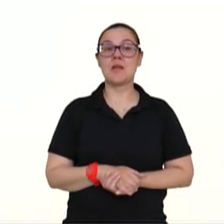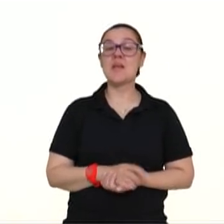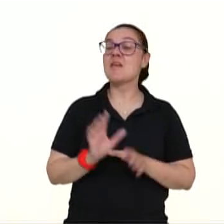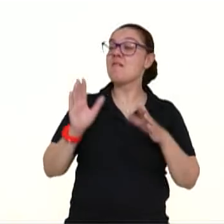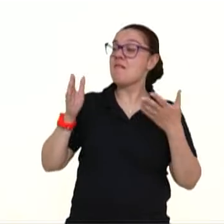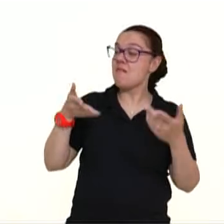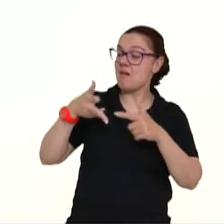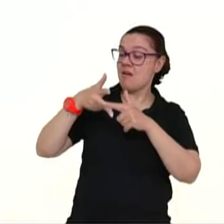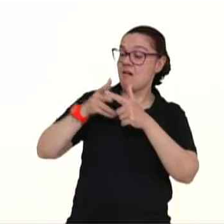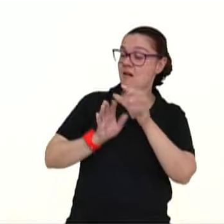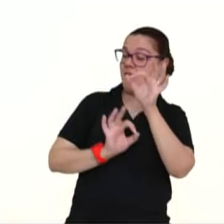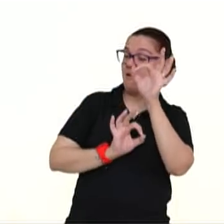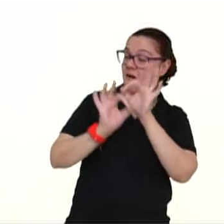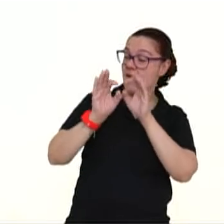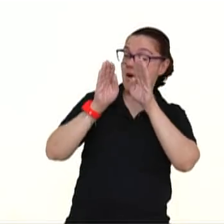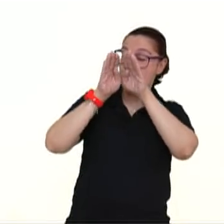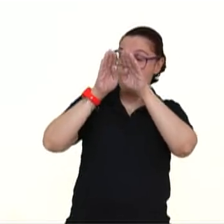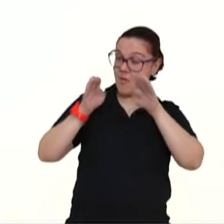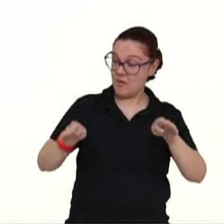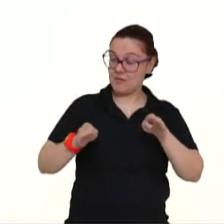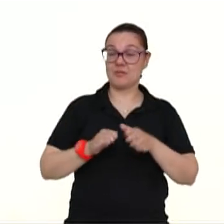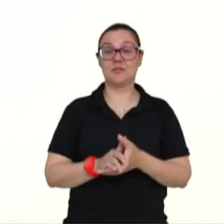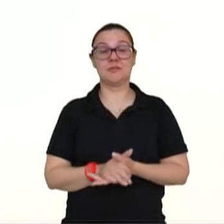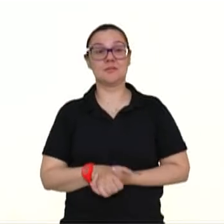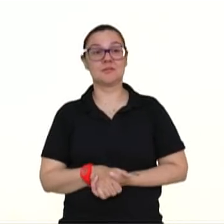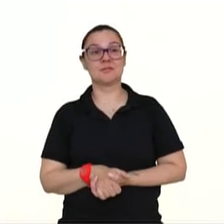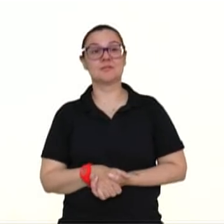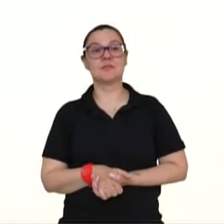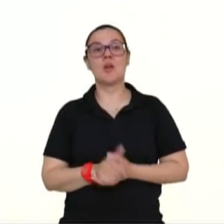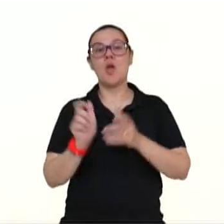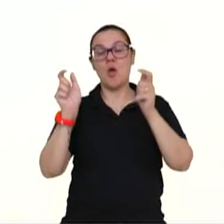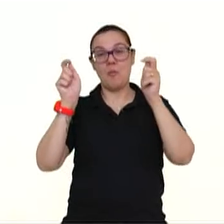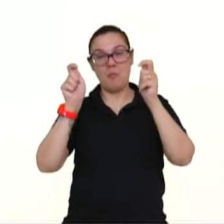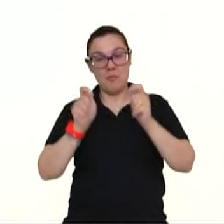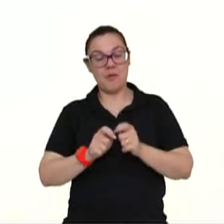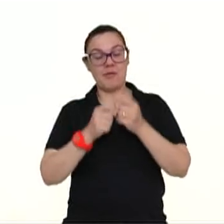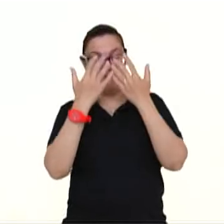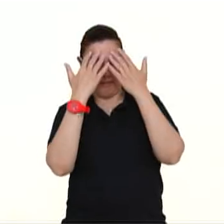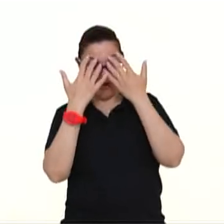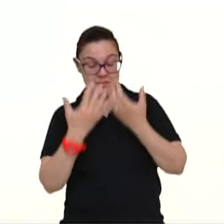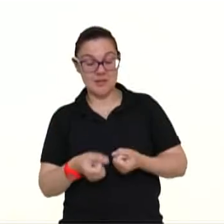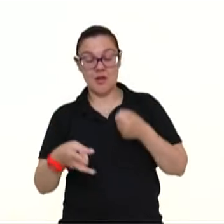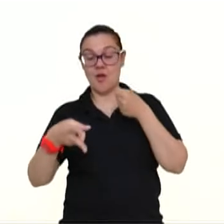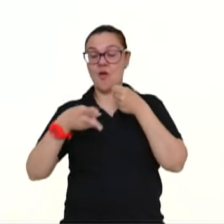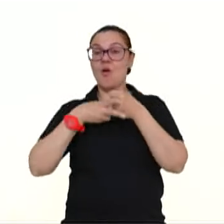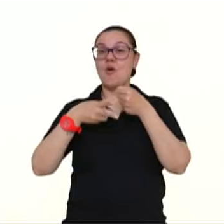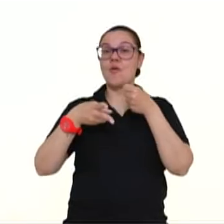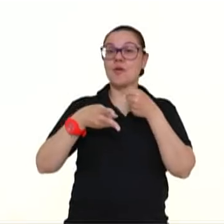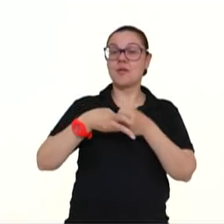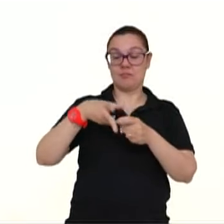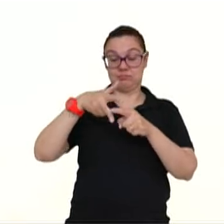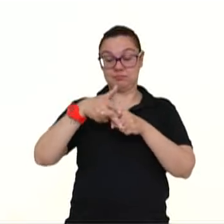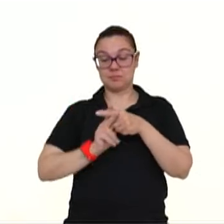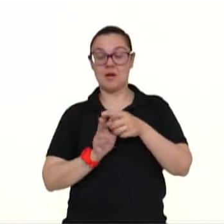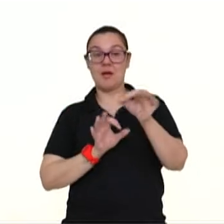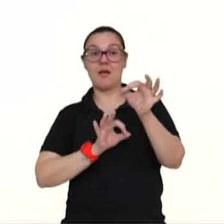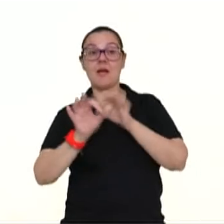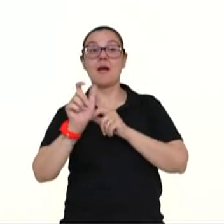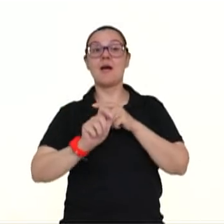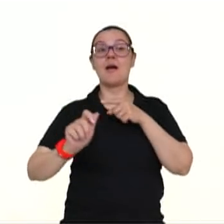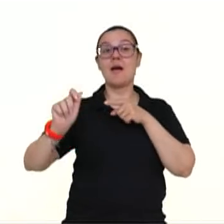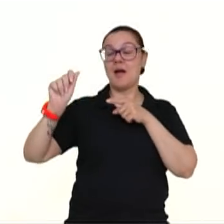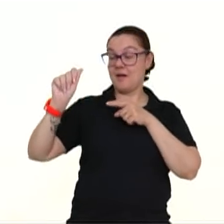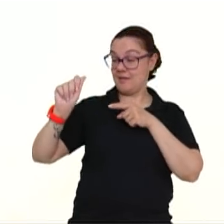E consertar o telhado? Podemos afirmar que o verbo consertar